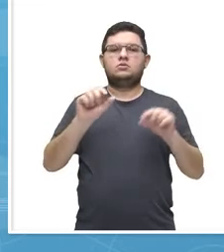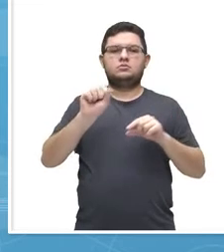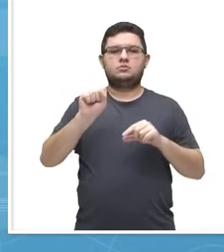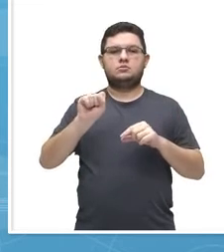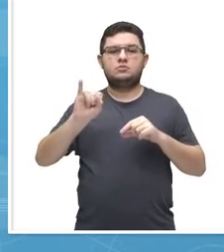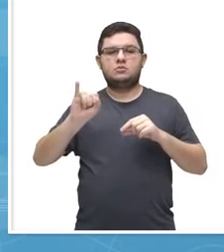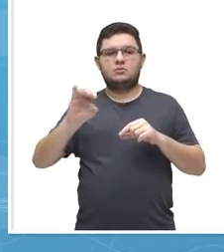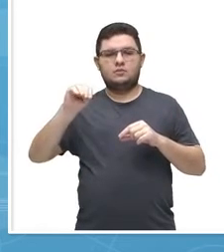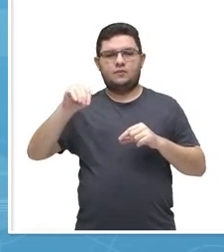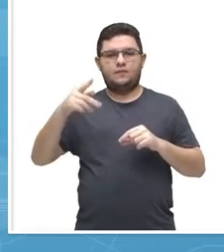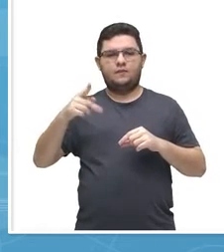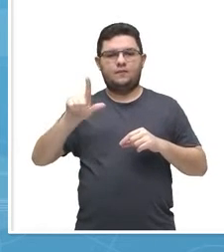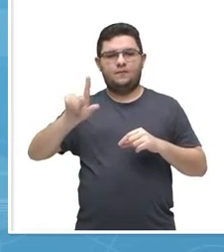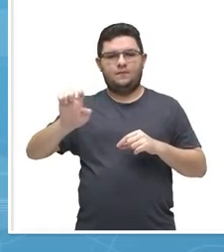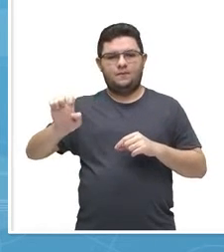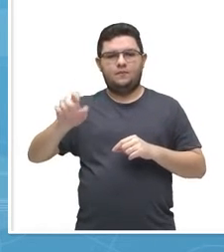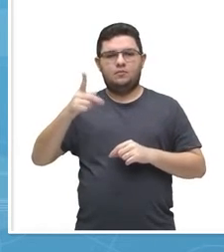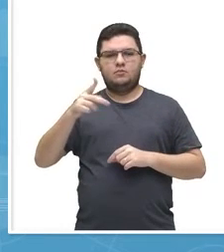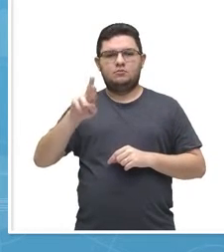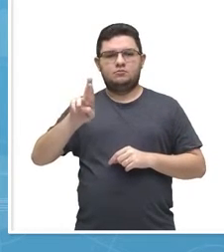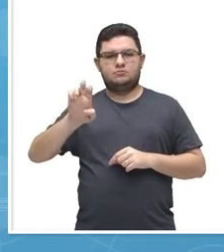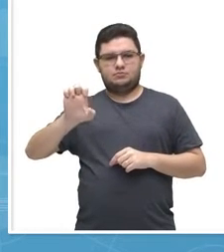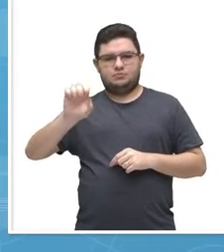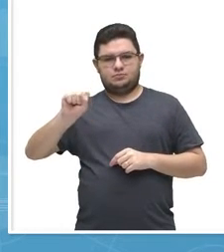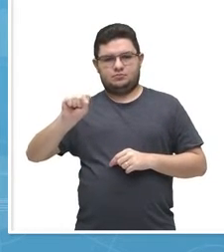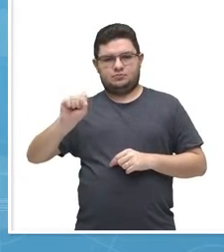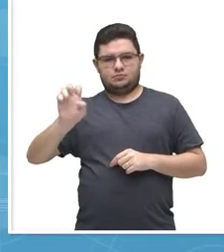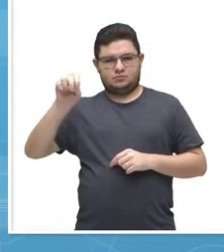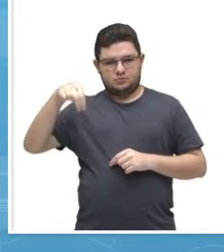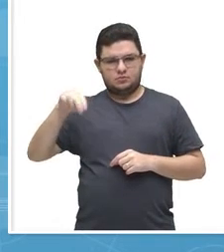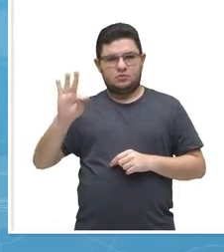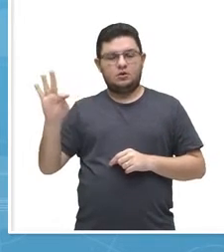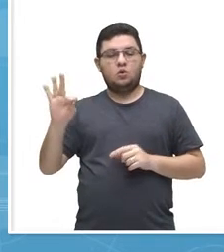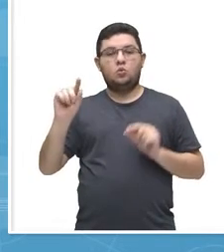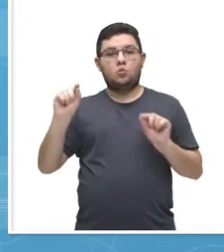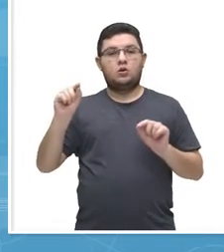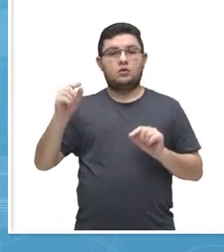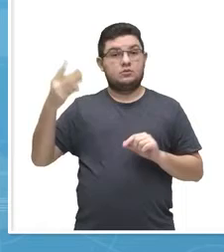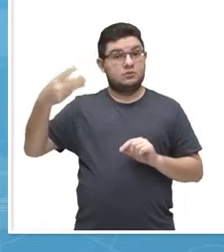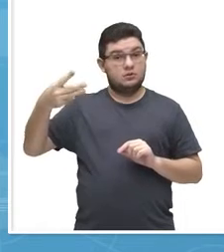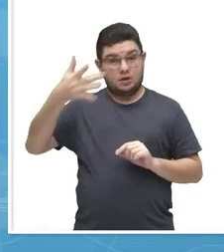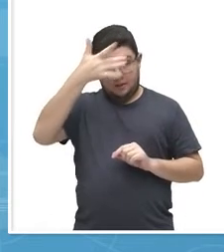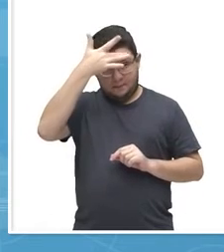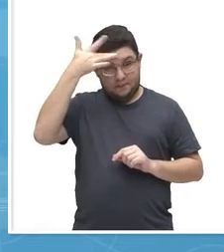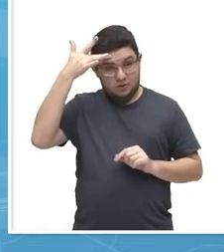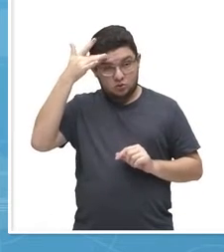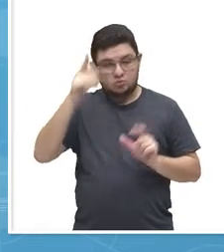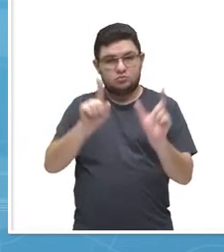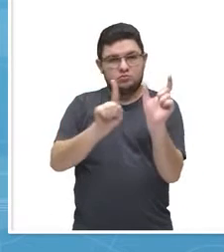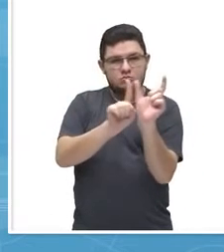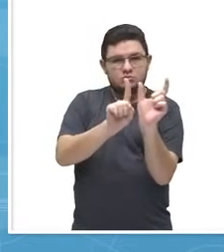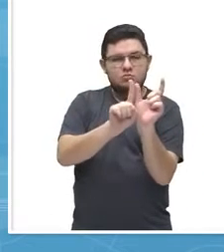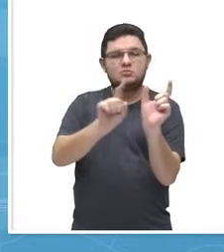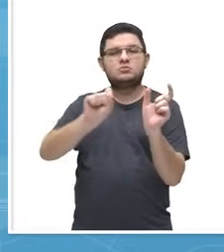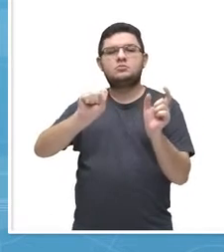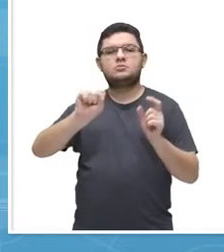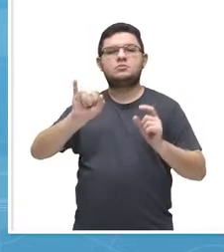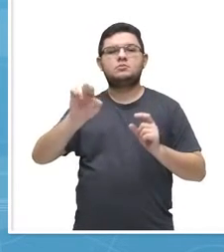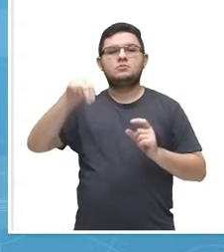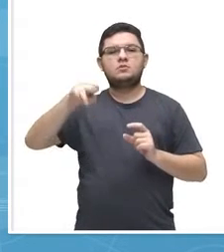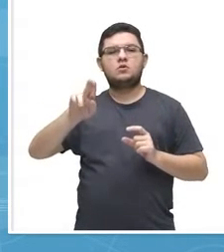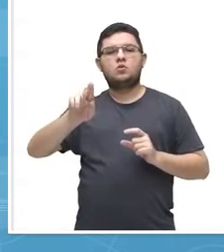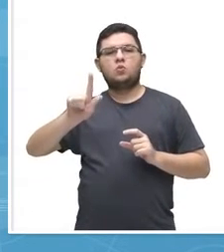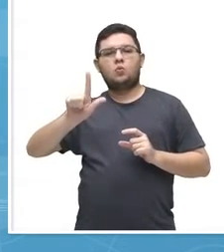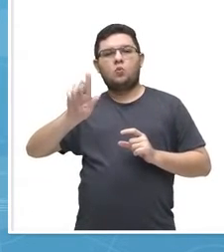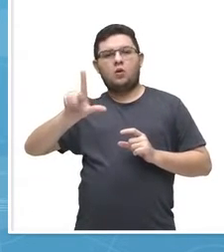Third Person. Simple Present Third Person. Presente simples da terceira pessoa do singular. Então, quero que vocês fiquem